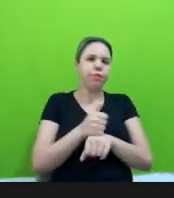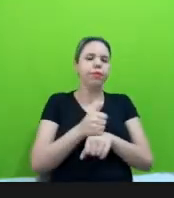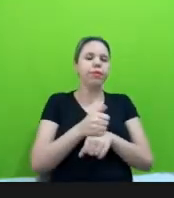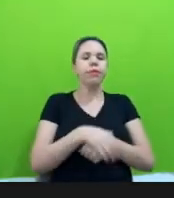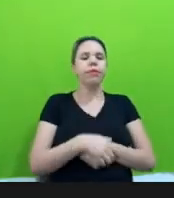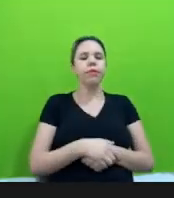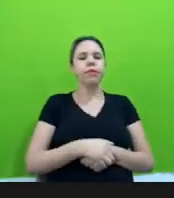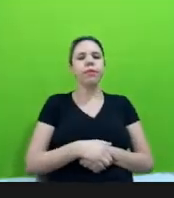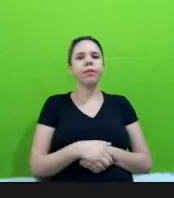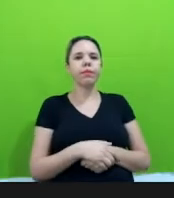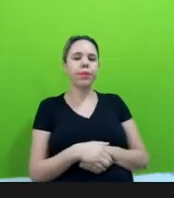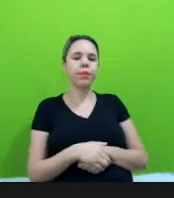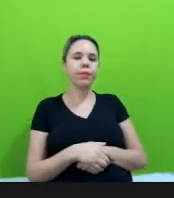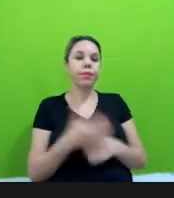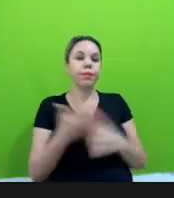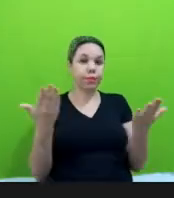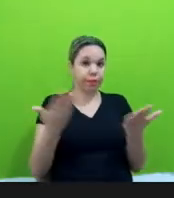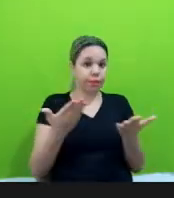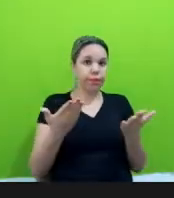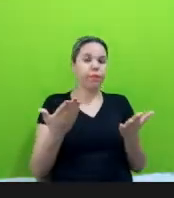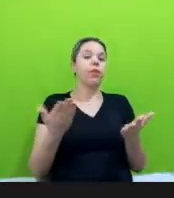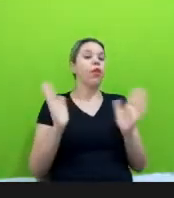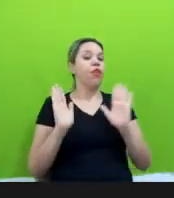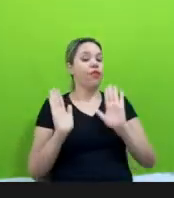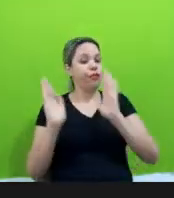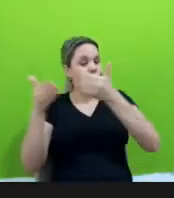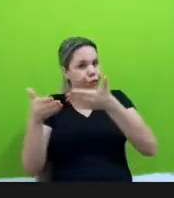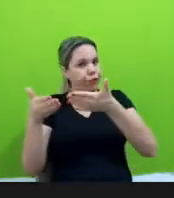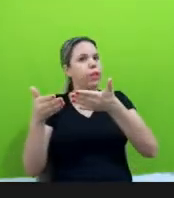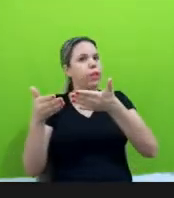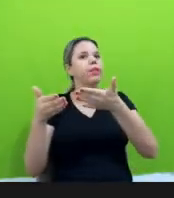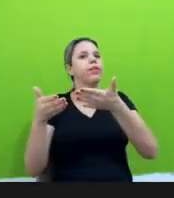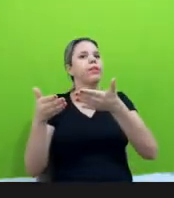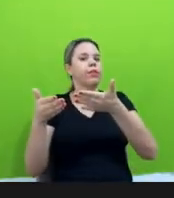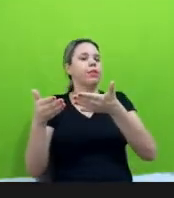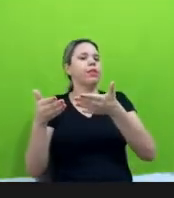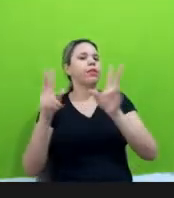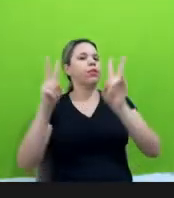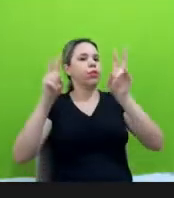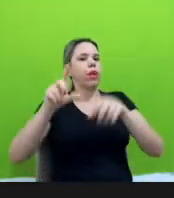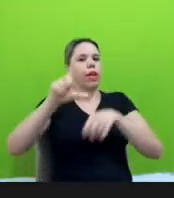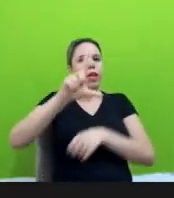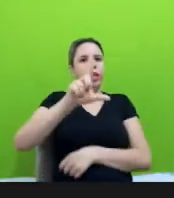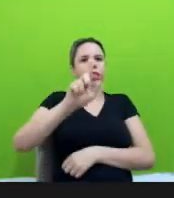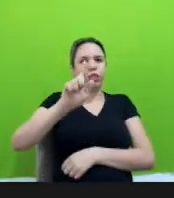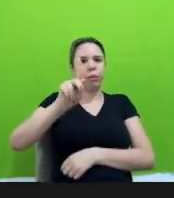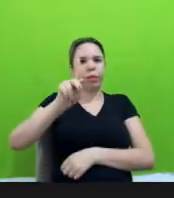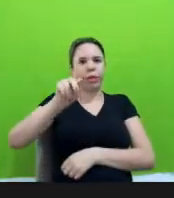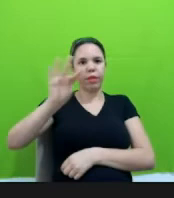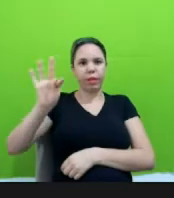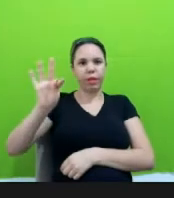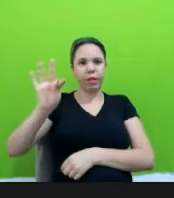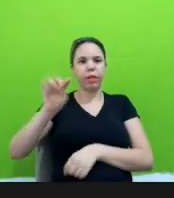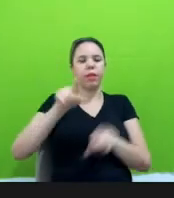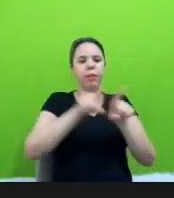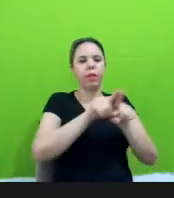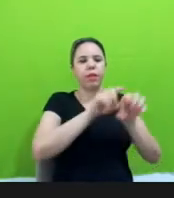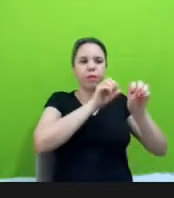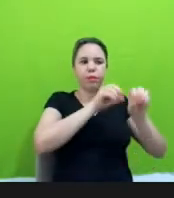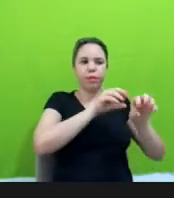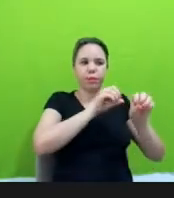E nesta manhã a gente está focado na questão da LGPD e também na questão de educação. Afinal de